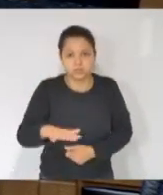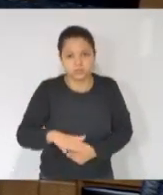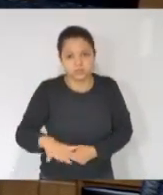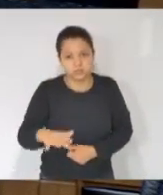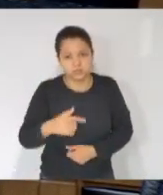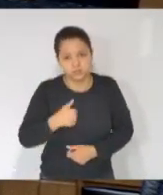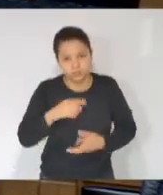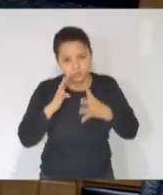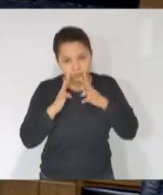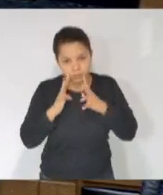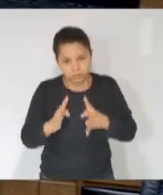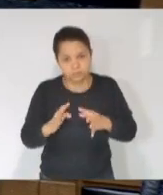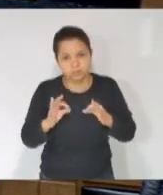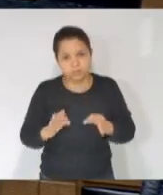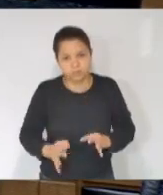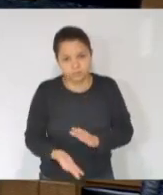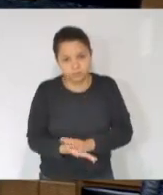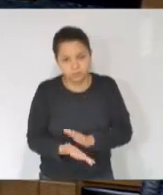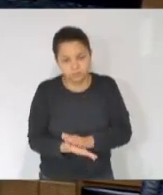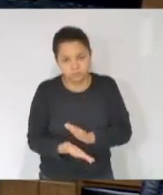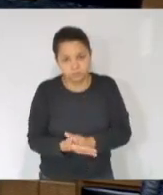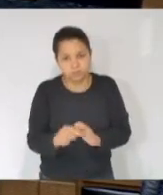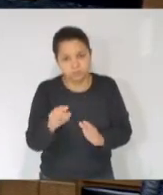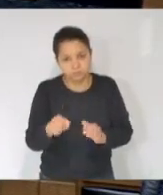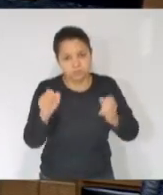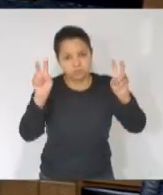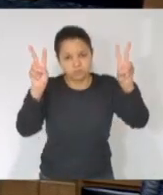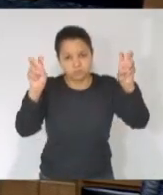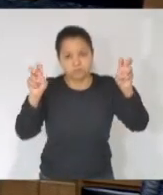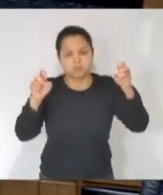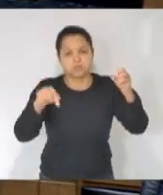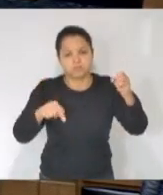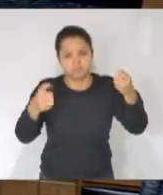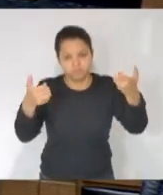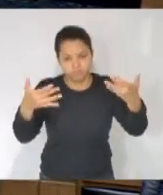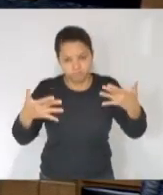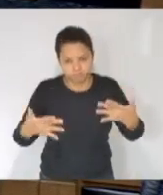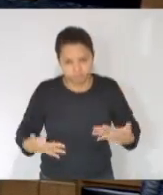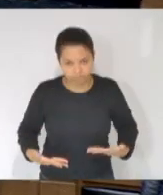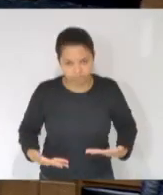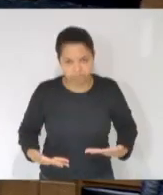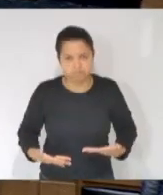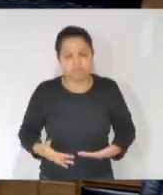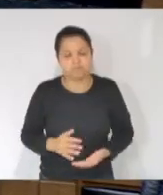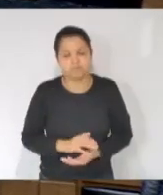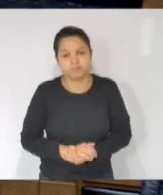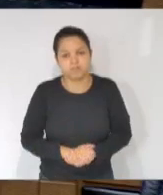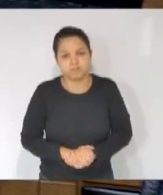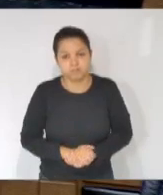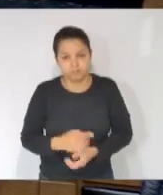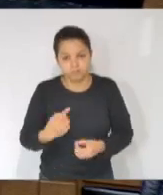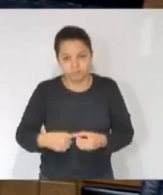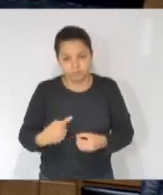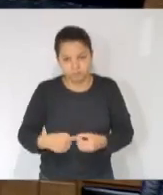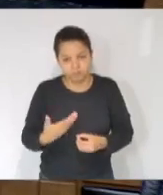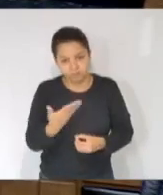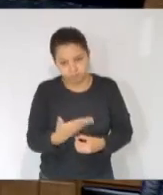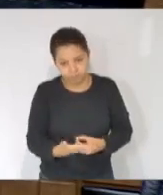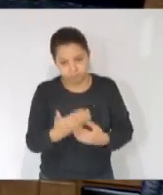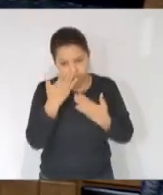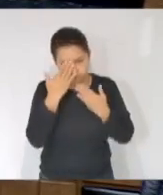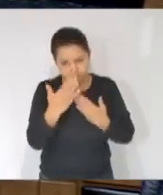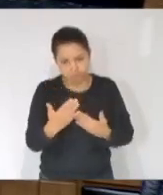carinho. Parabéns pela iniciativa de trazer esse tema tão importante lá do nosso Alto Vale do Itajaí, da cidade de Vitor Meirelles. Muito obrigado,